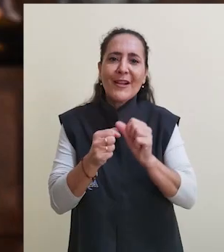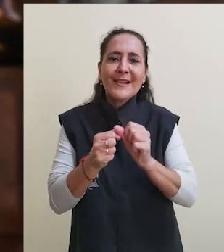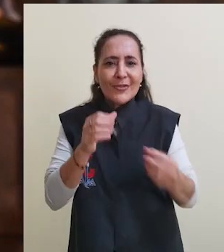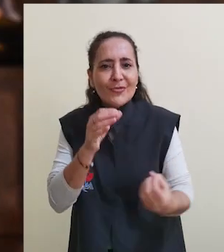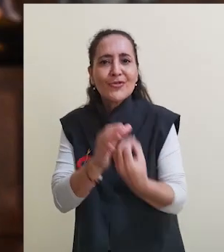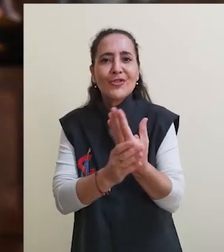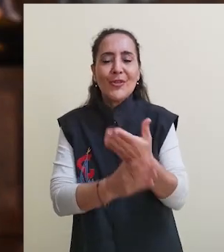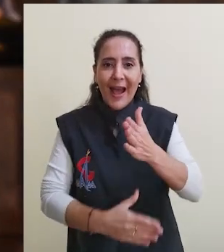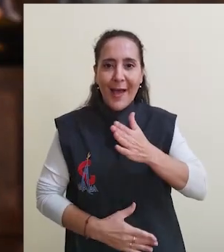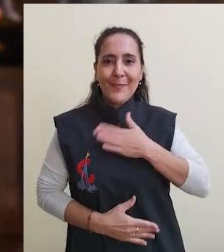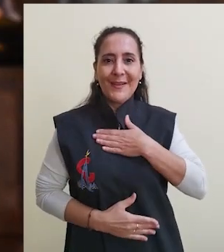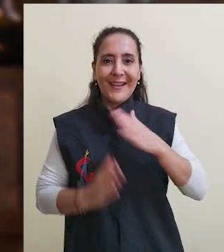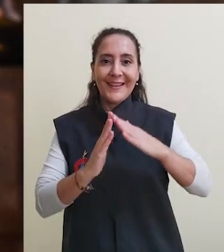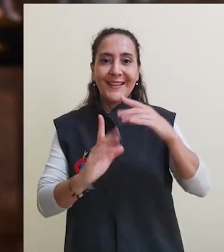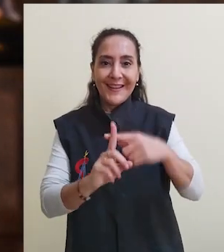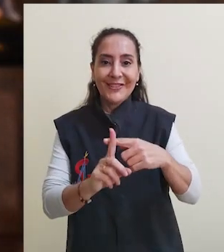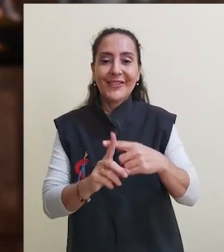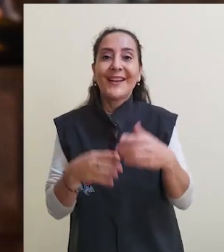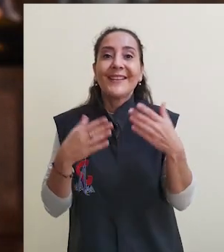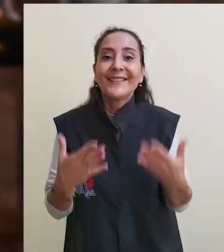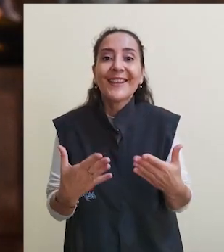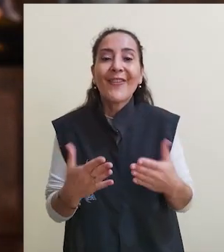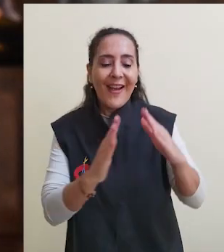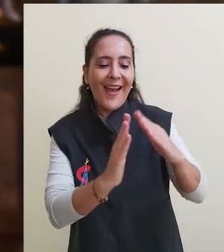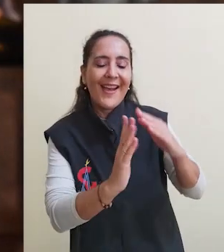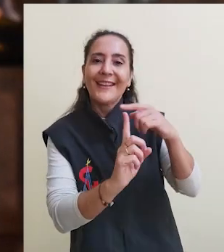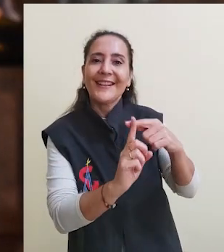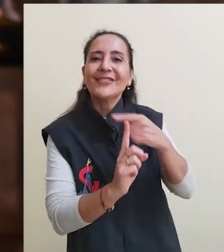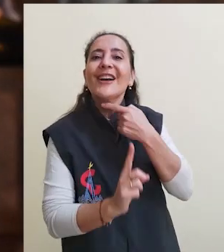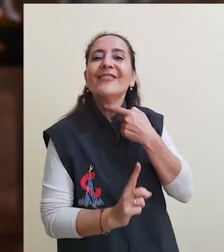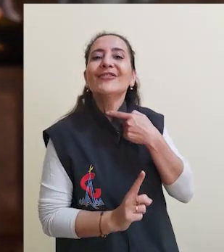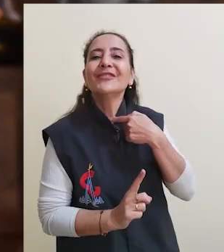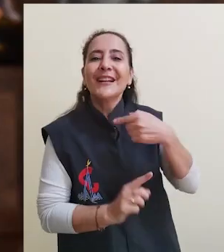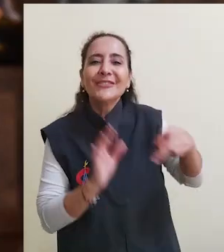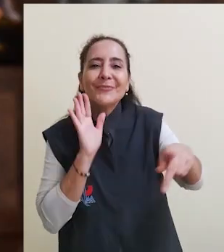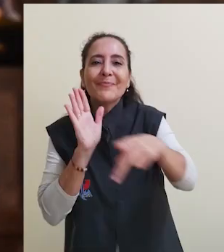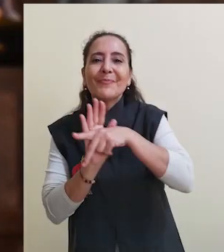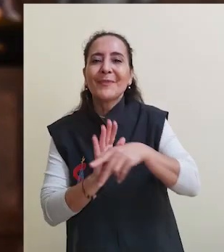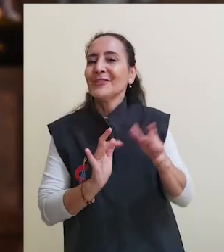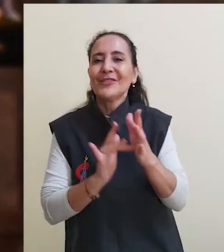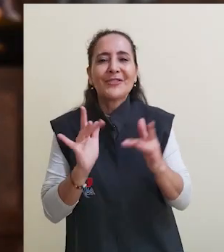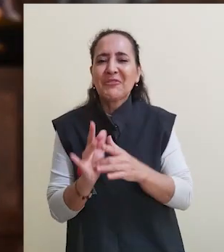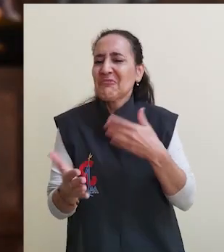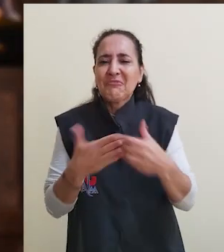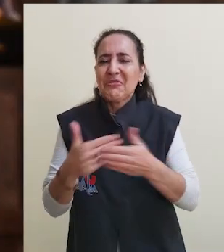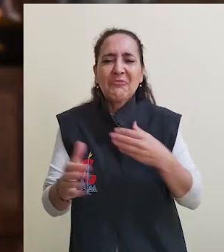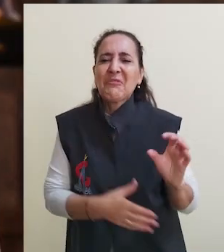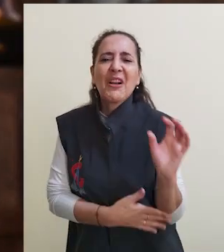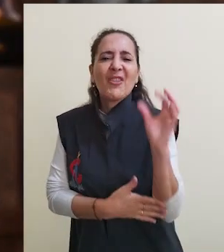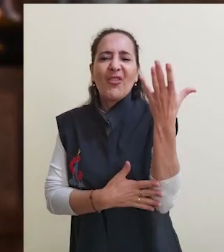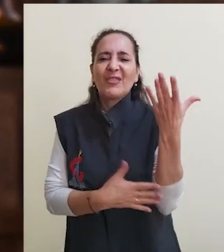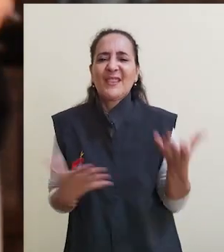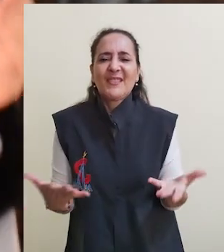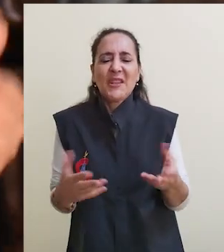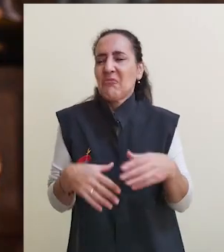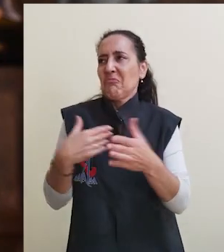igreja. Portanto, a igreja é um desejo, a igreja é uma vontade de Jesus. Não é um acaso, não é